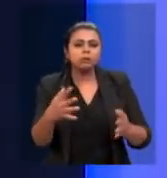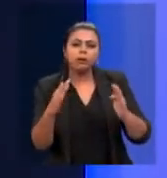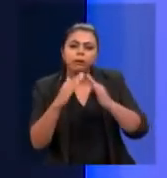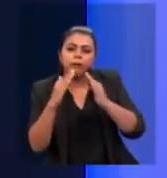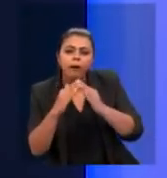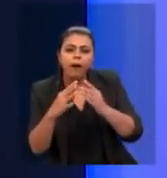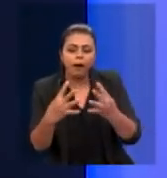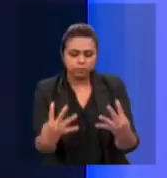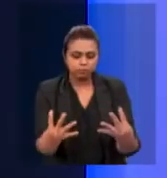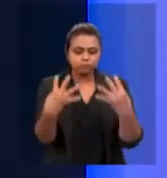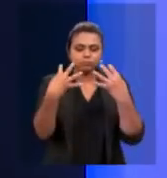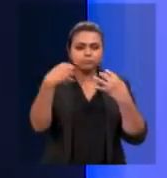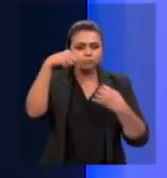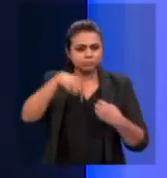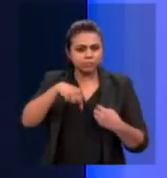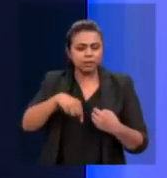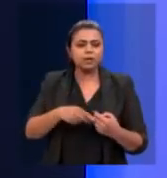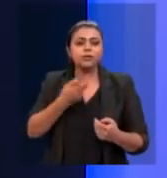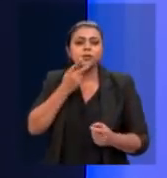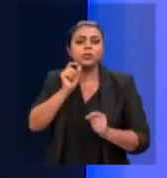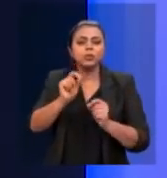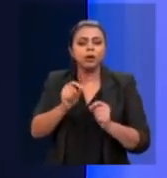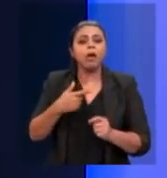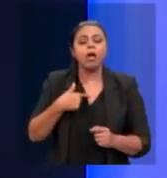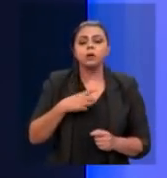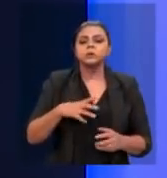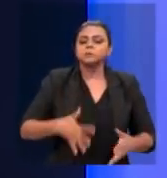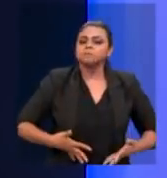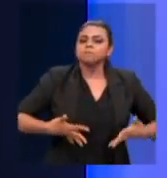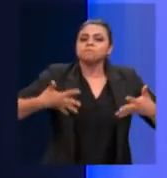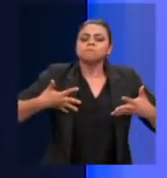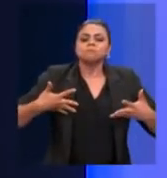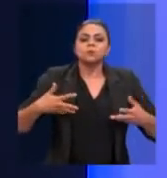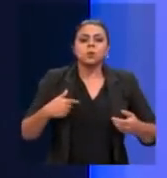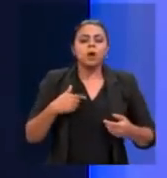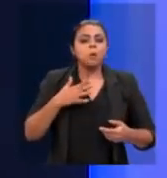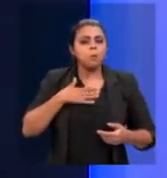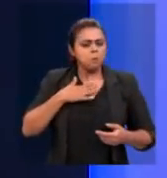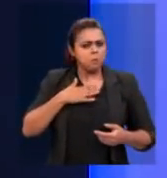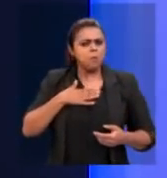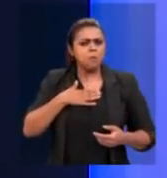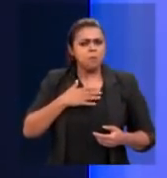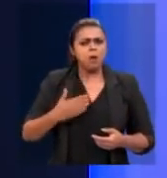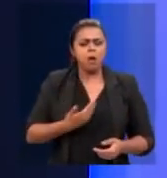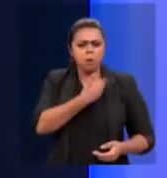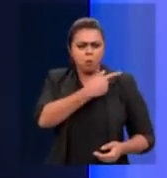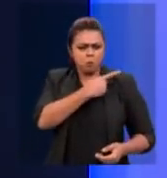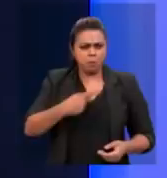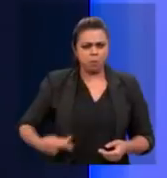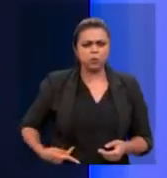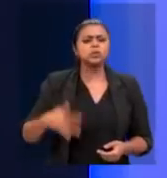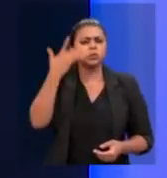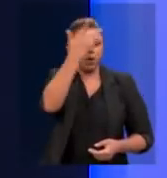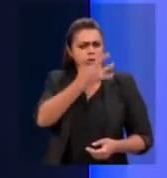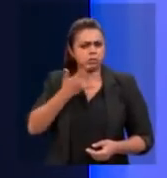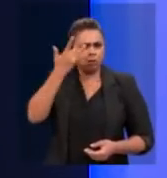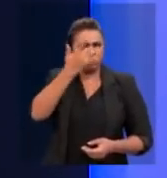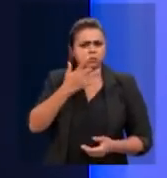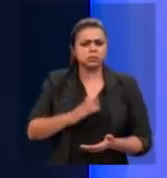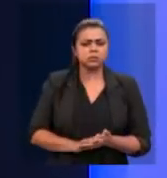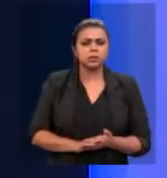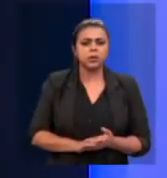debate aqui com a gente e dizer que eu tenho muito orgulho do meu candidato a presidente que é o fernando haddad